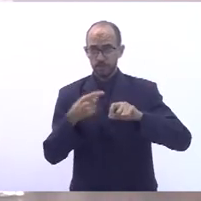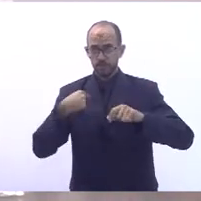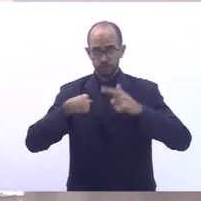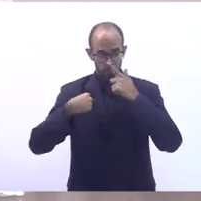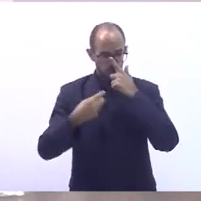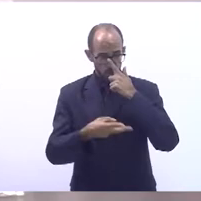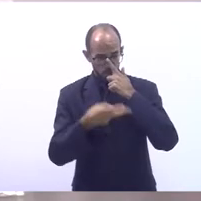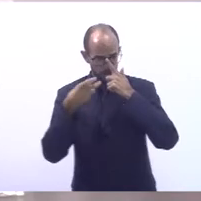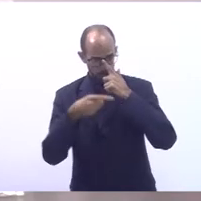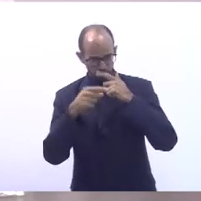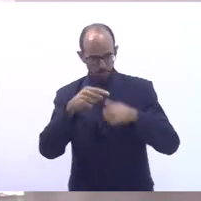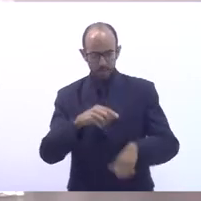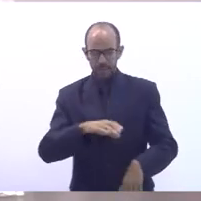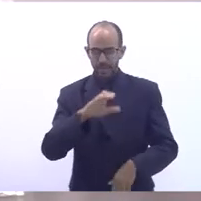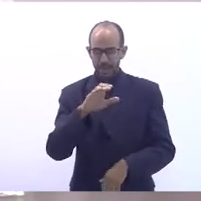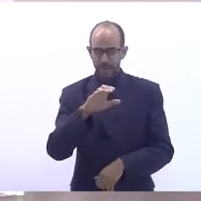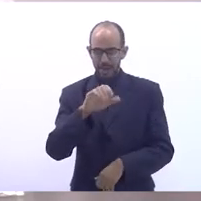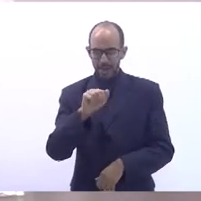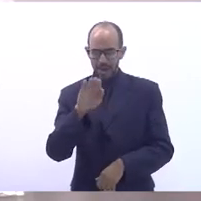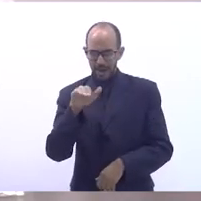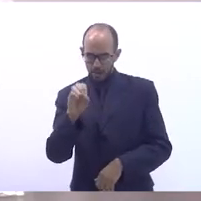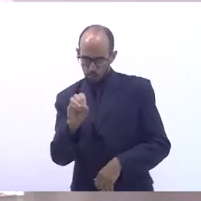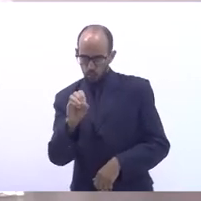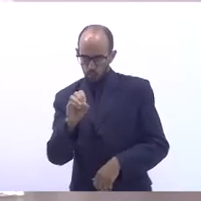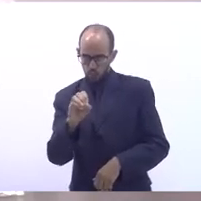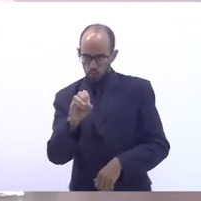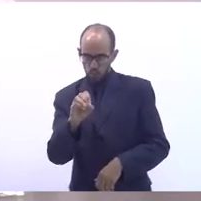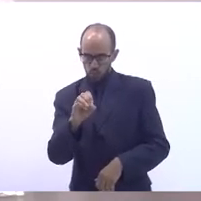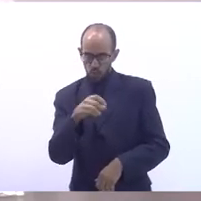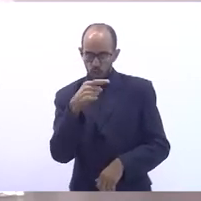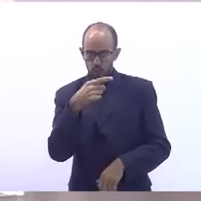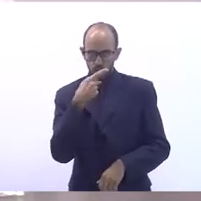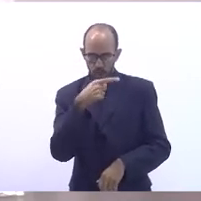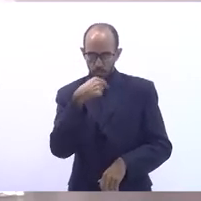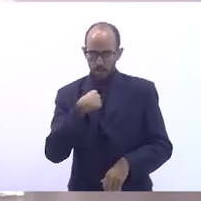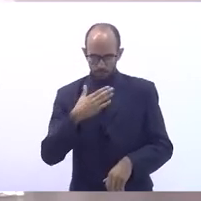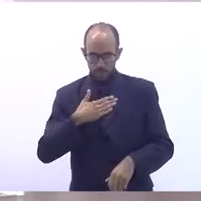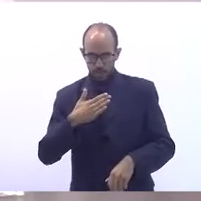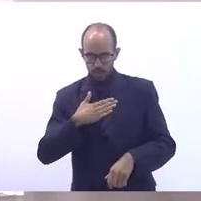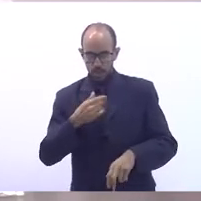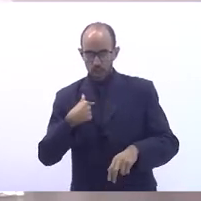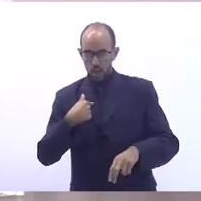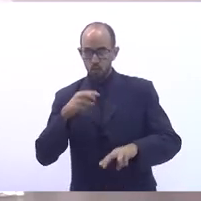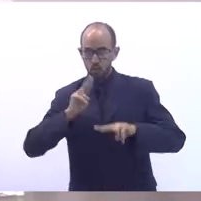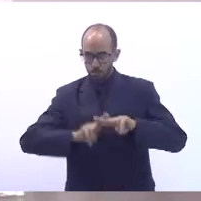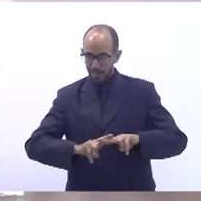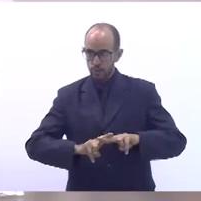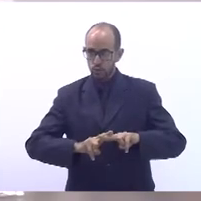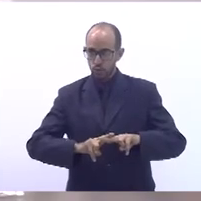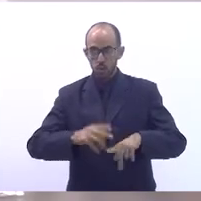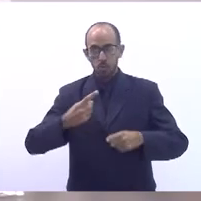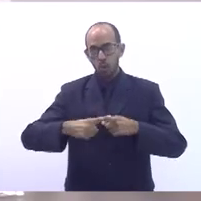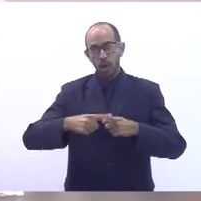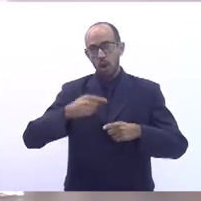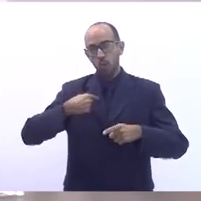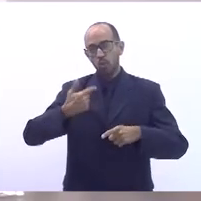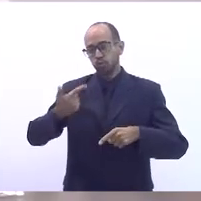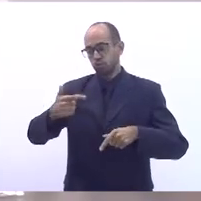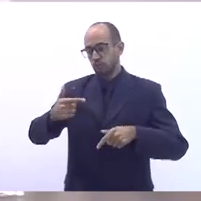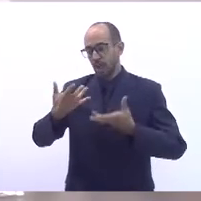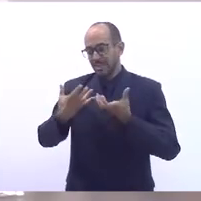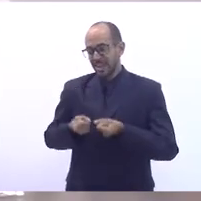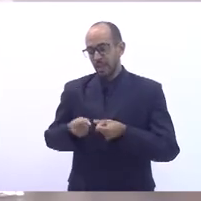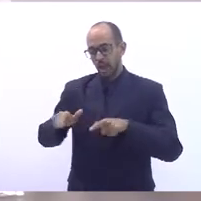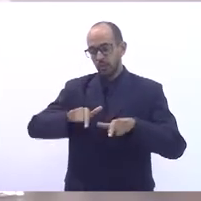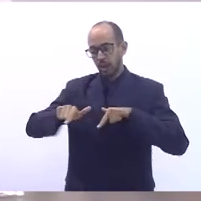o cabo Sargento chegar para mim chorando e dizendo eu fui preso e já vou dizer para o meu filho foi preso porque eu não trabalhava na